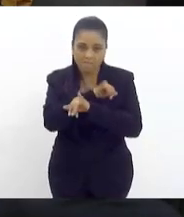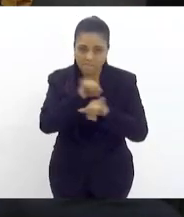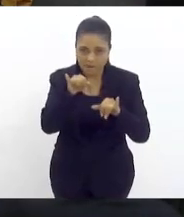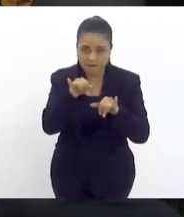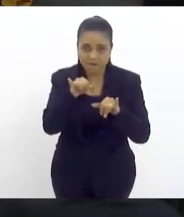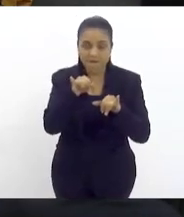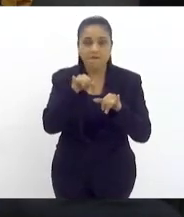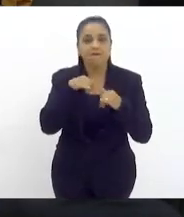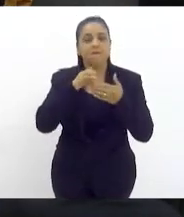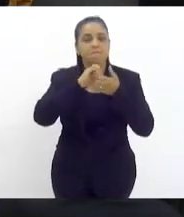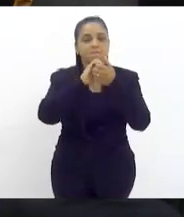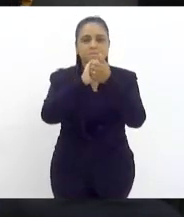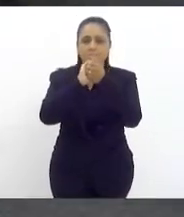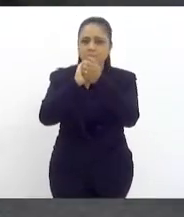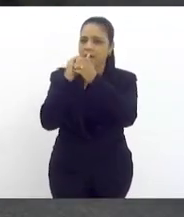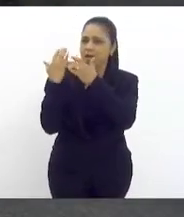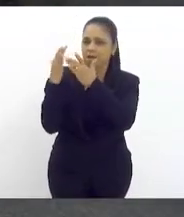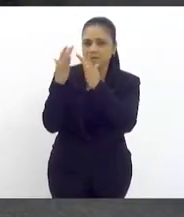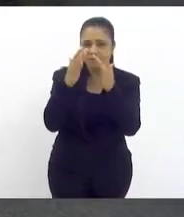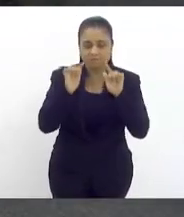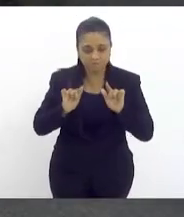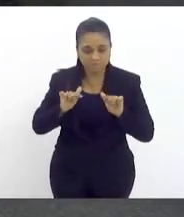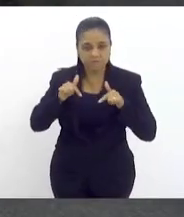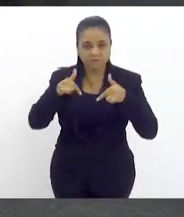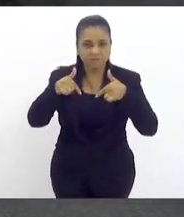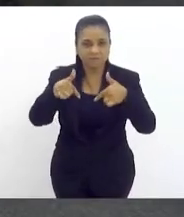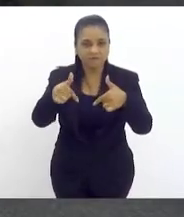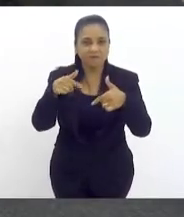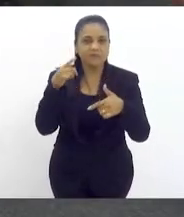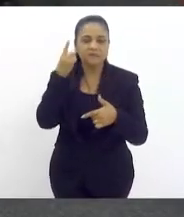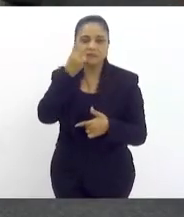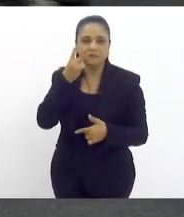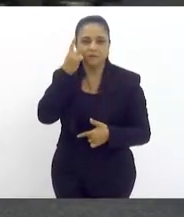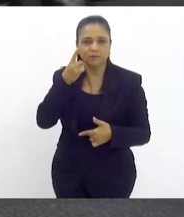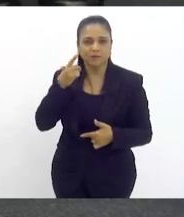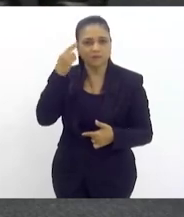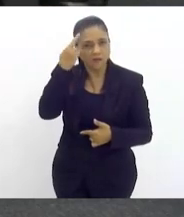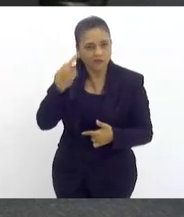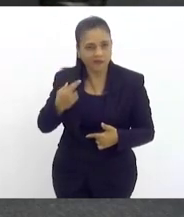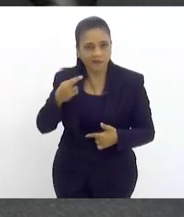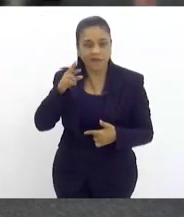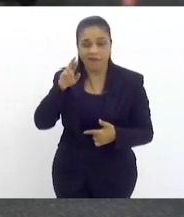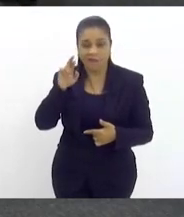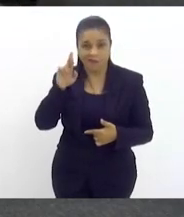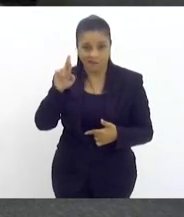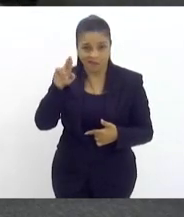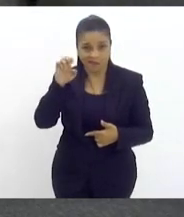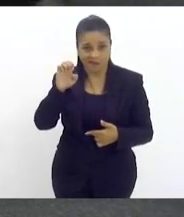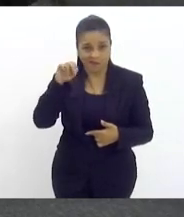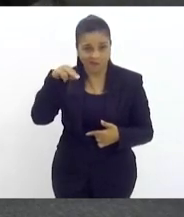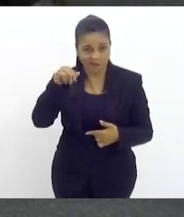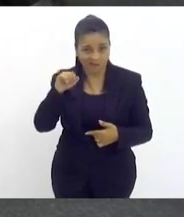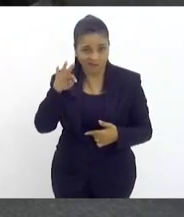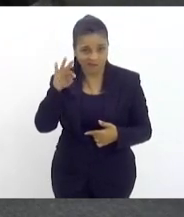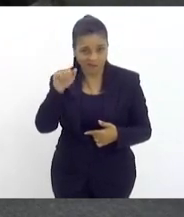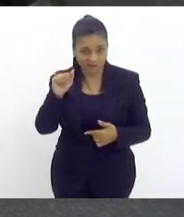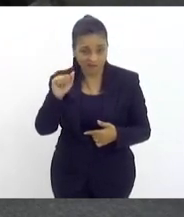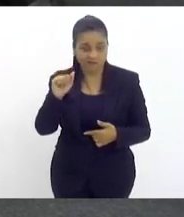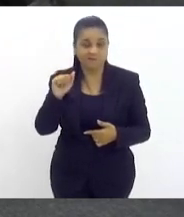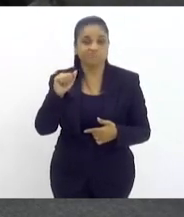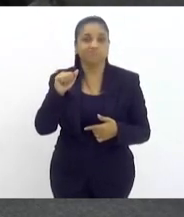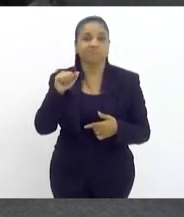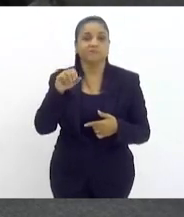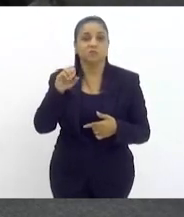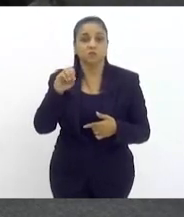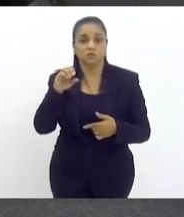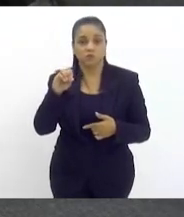primeiro parabenizar a iniciativa da nobre deputada Renata Souza, que busca, com